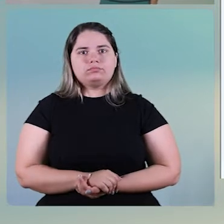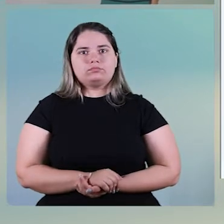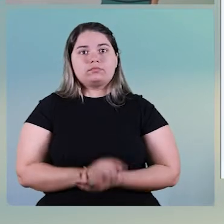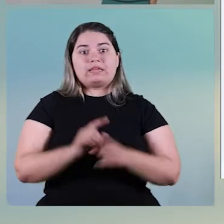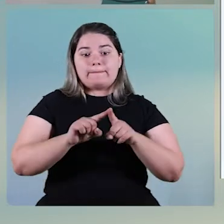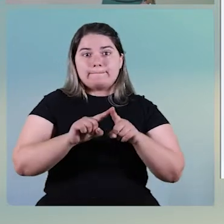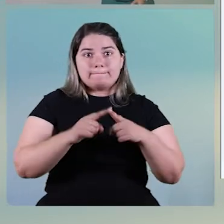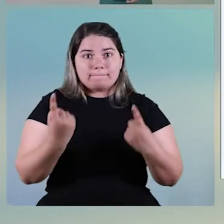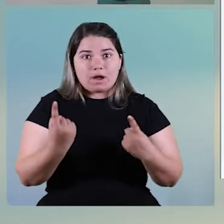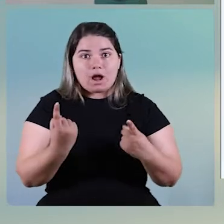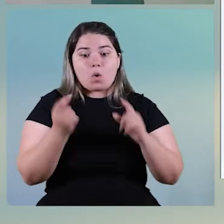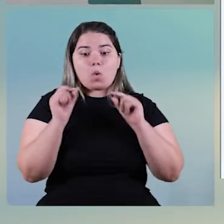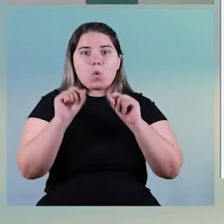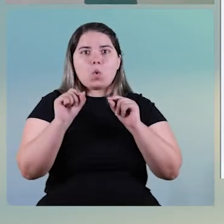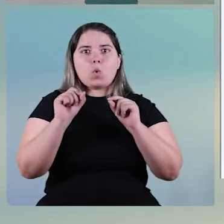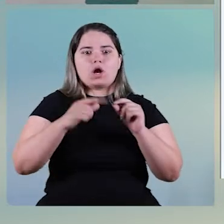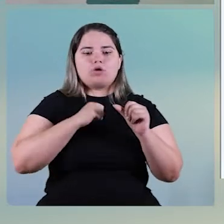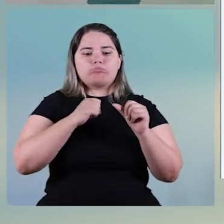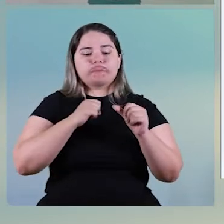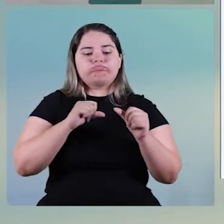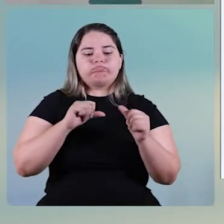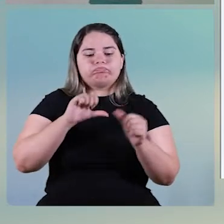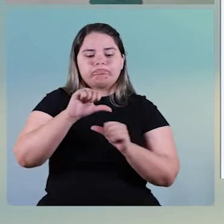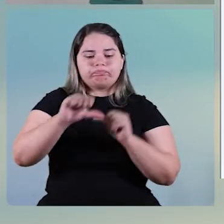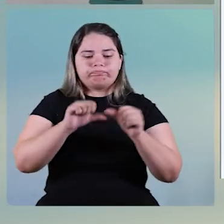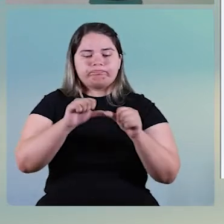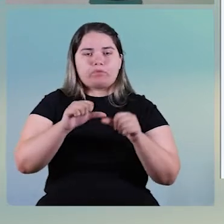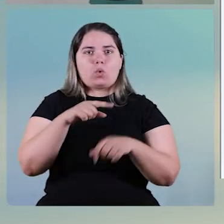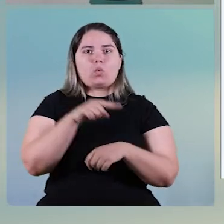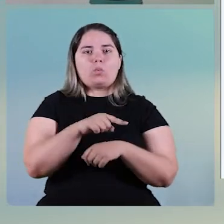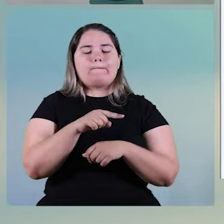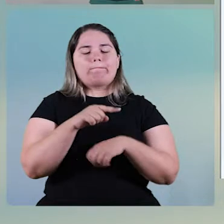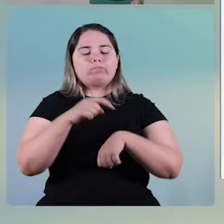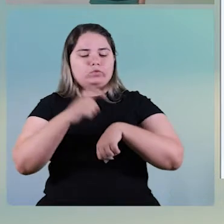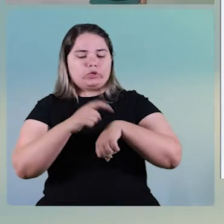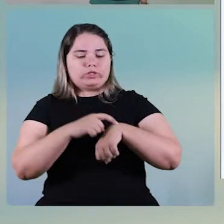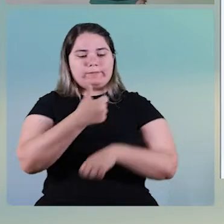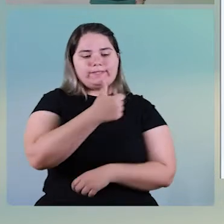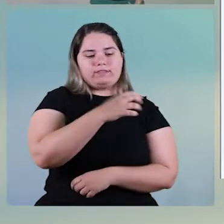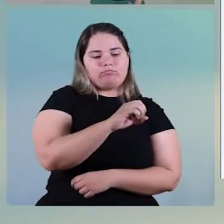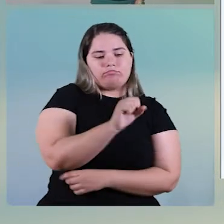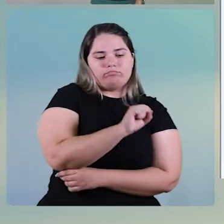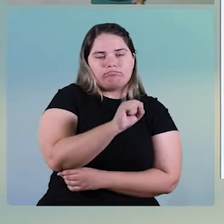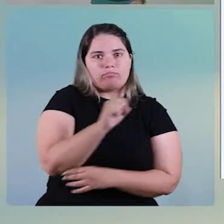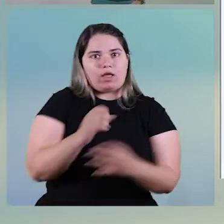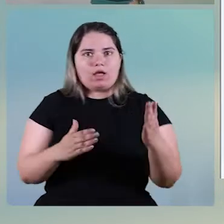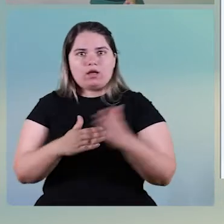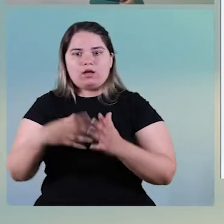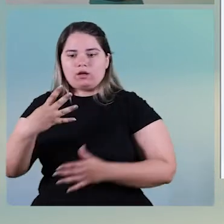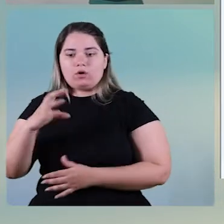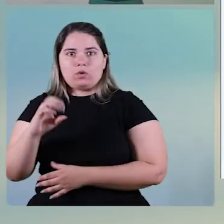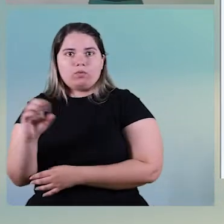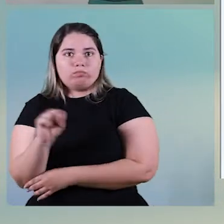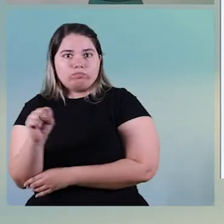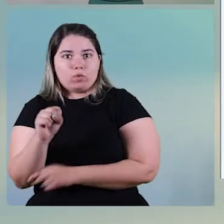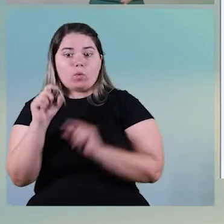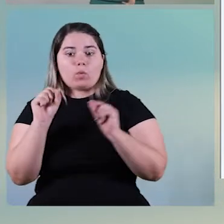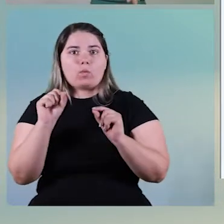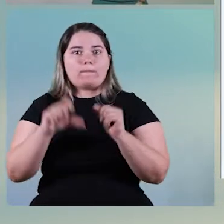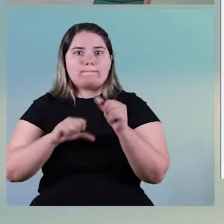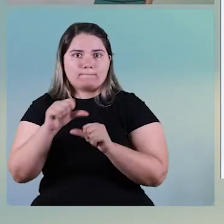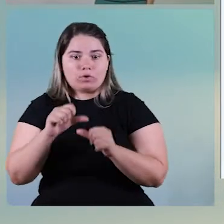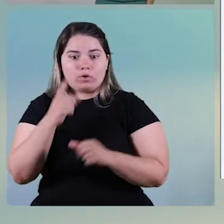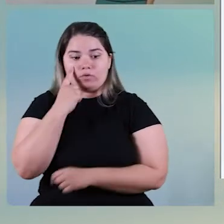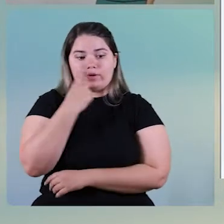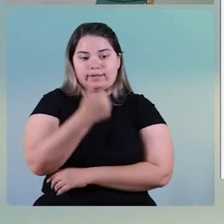Mas o que ele se deslocou de 10 segundos até 40 segundos. Em 10 segundos ele estava na posição